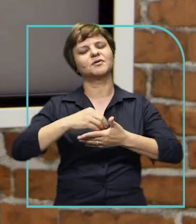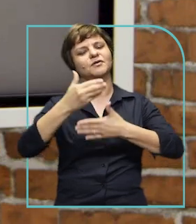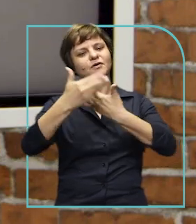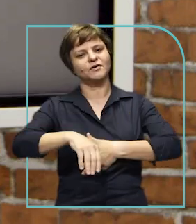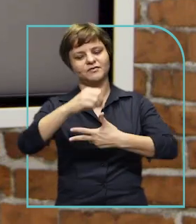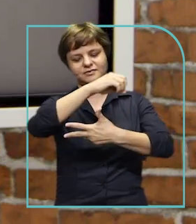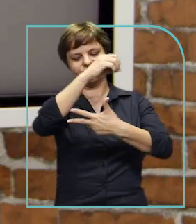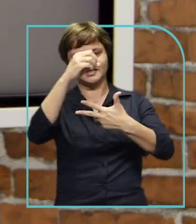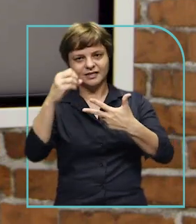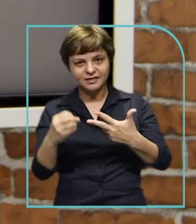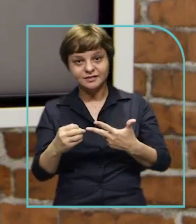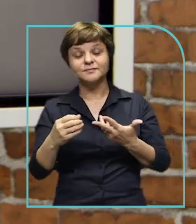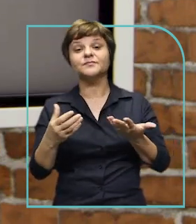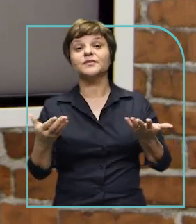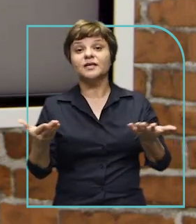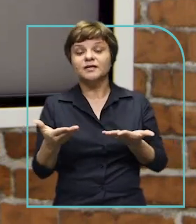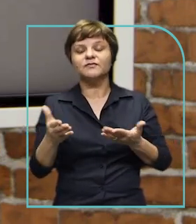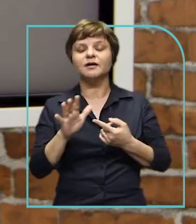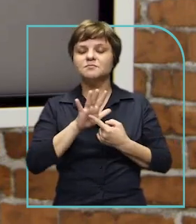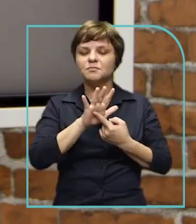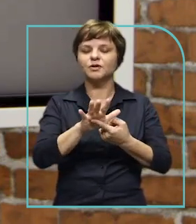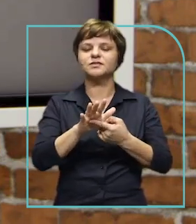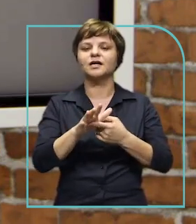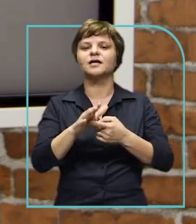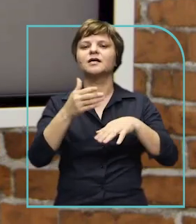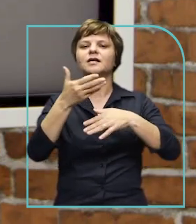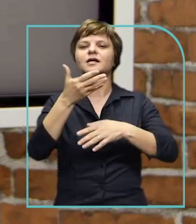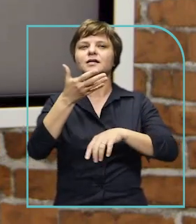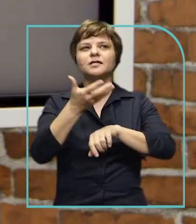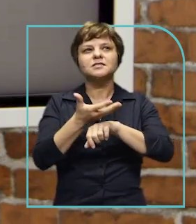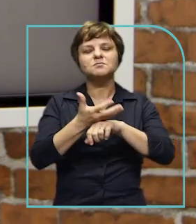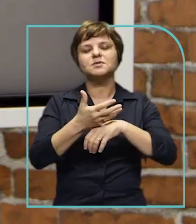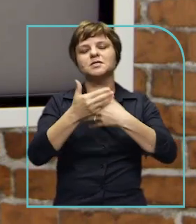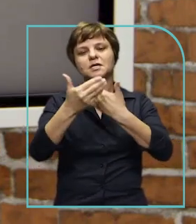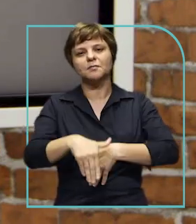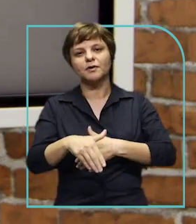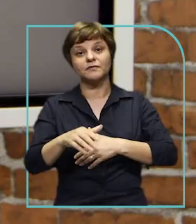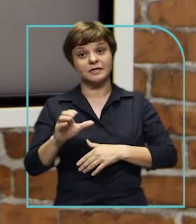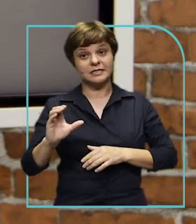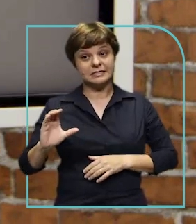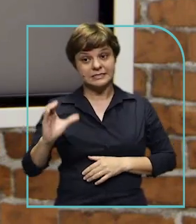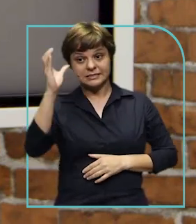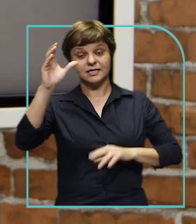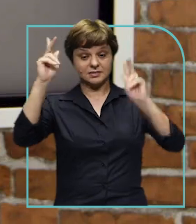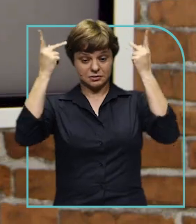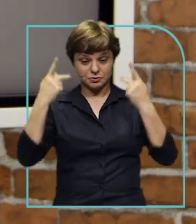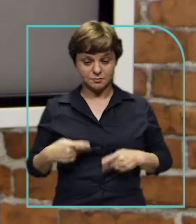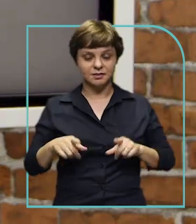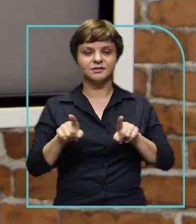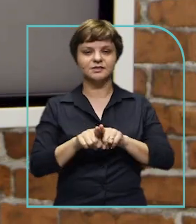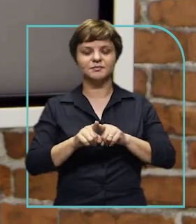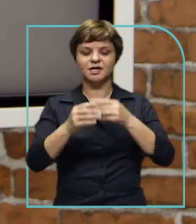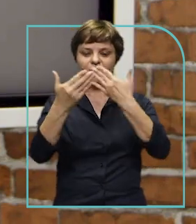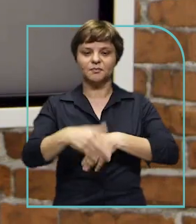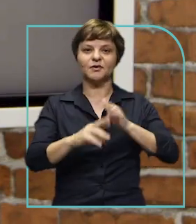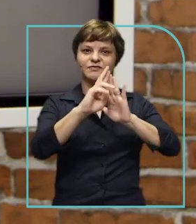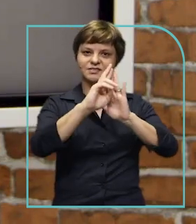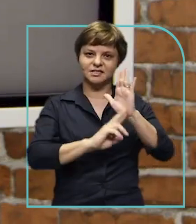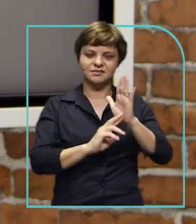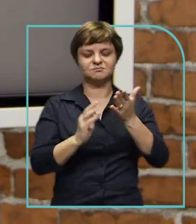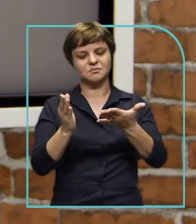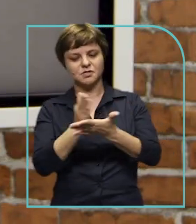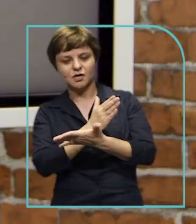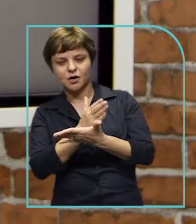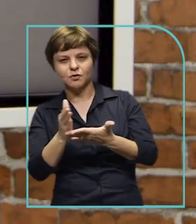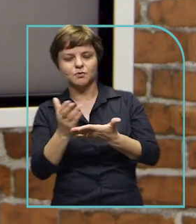relevantes para a prova do Enem, que vão aparecer em ciências humanas e também na prova de redação e algumas